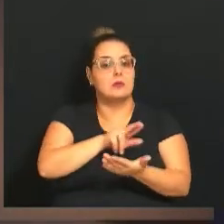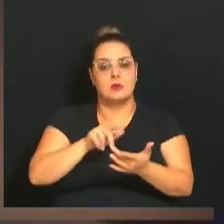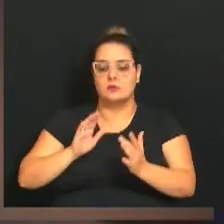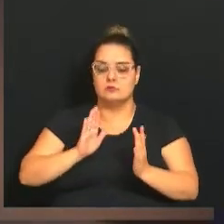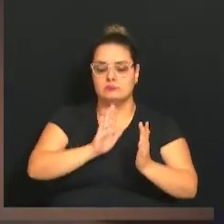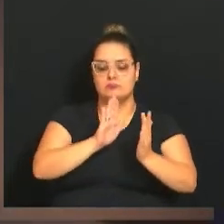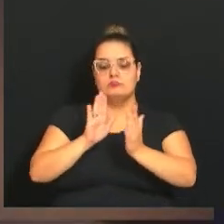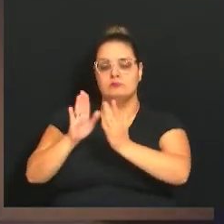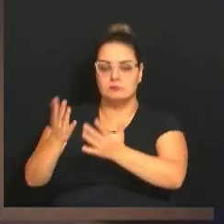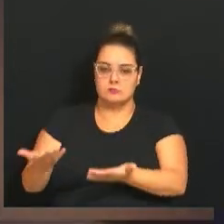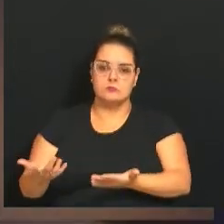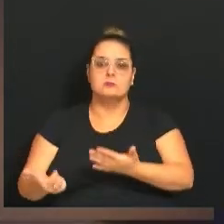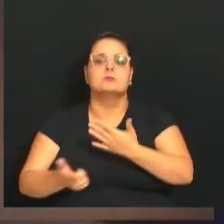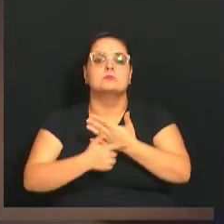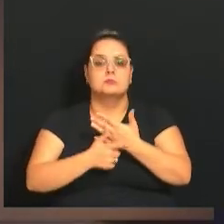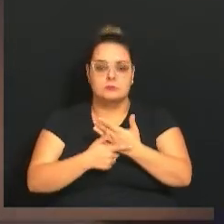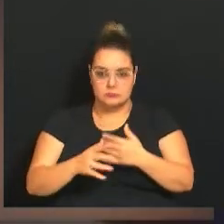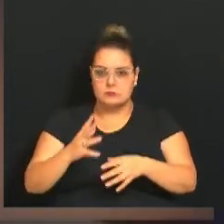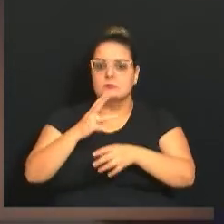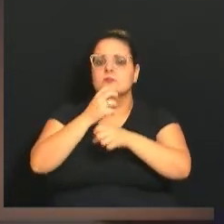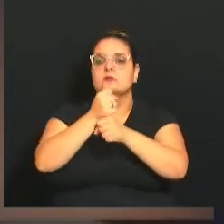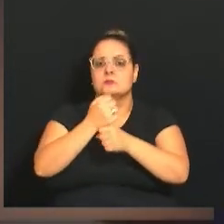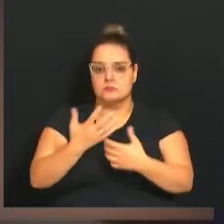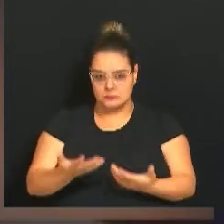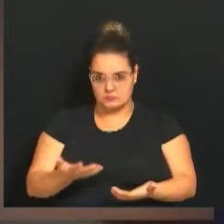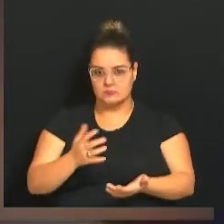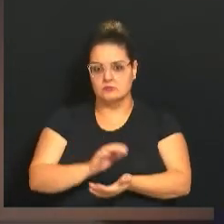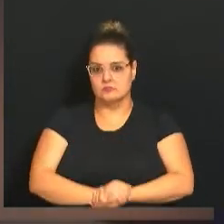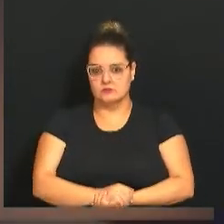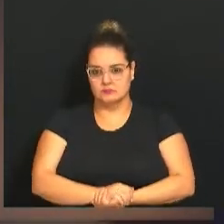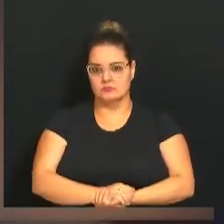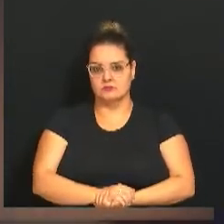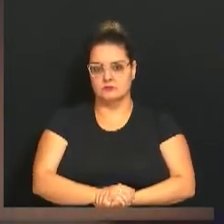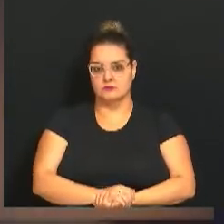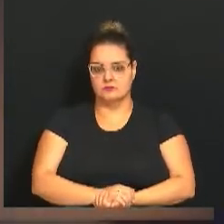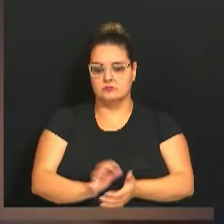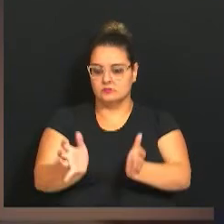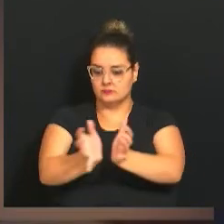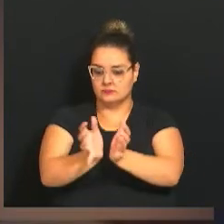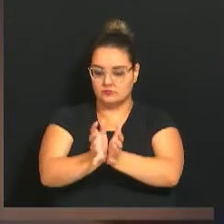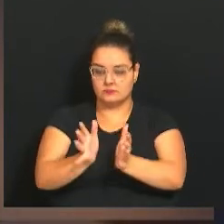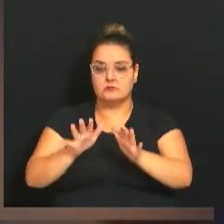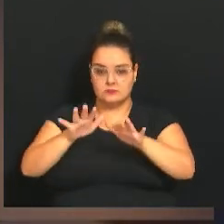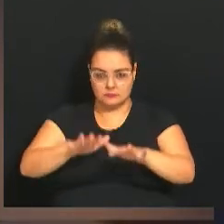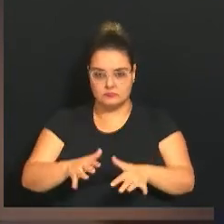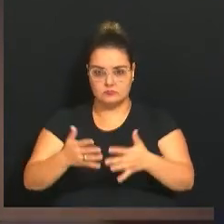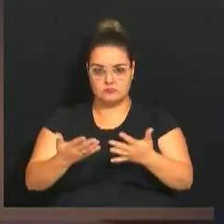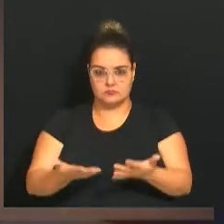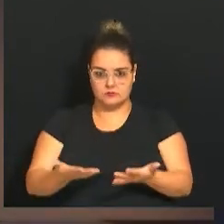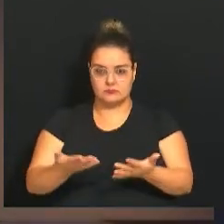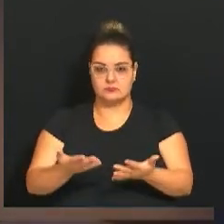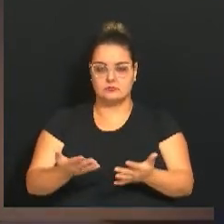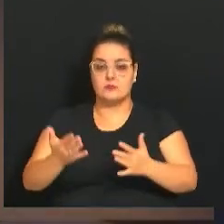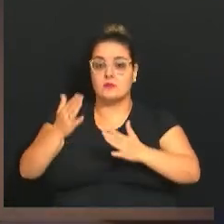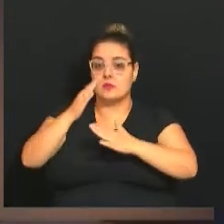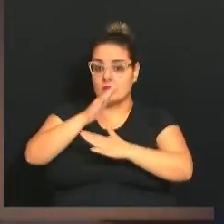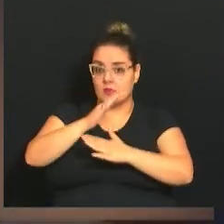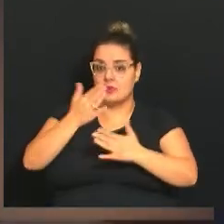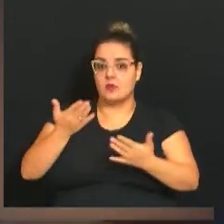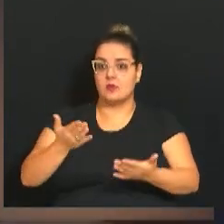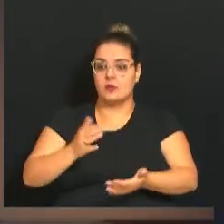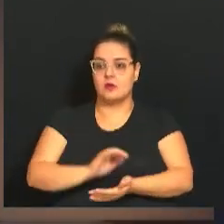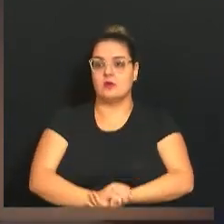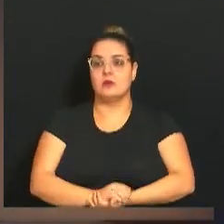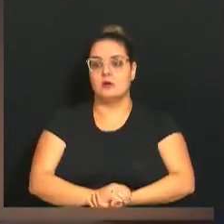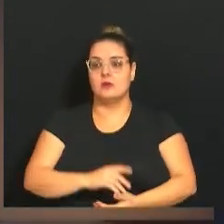esse papel tem sido fortalecido pela nossa equipe aqui permanente da Casa e o